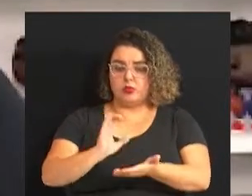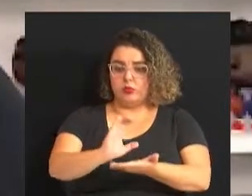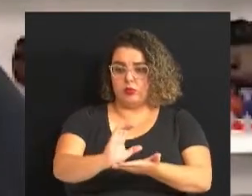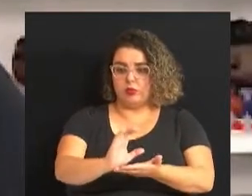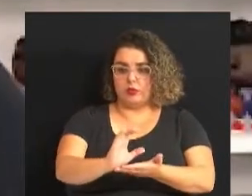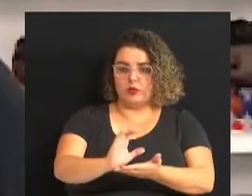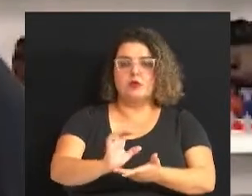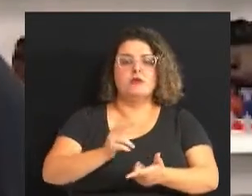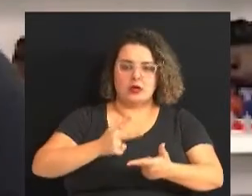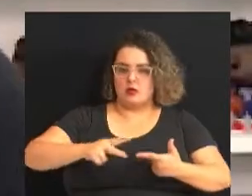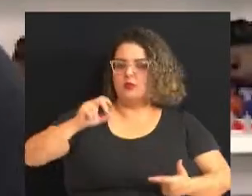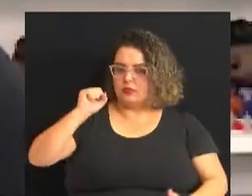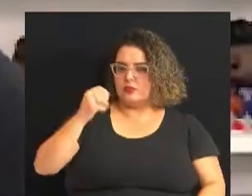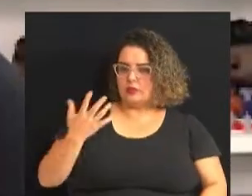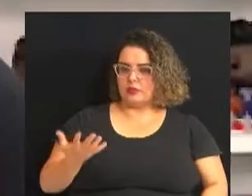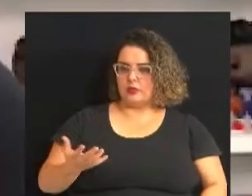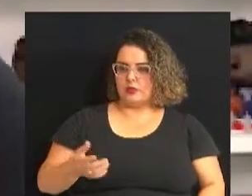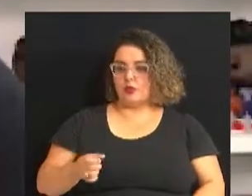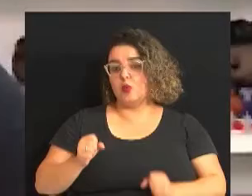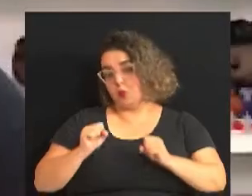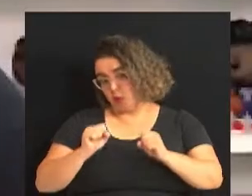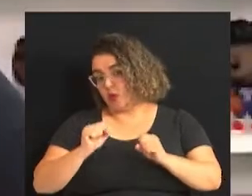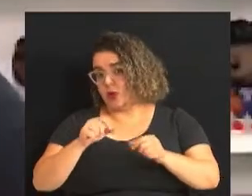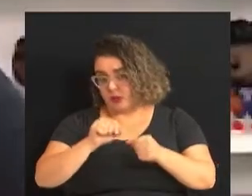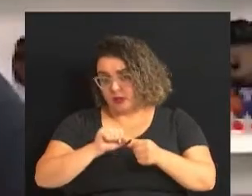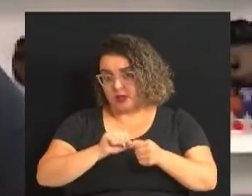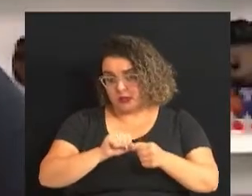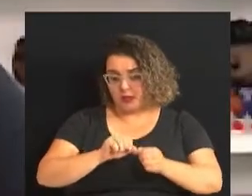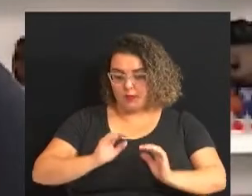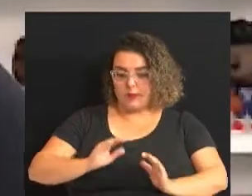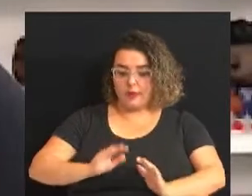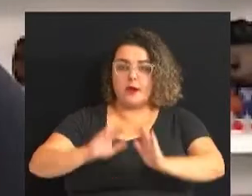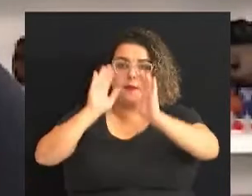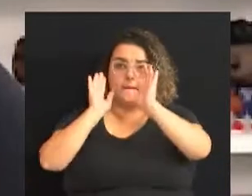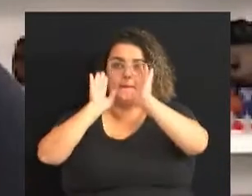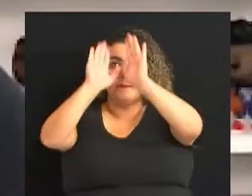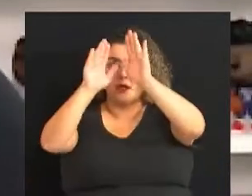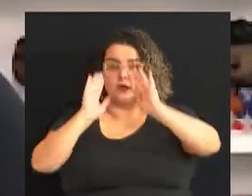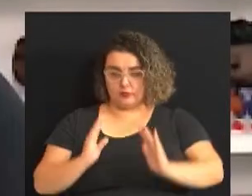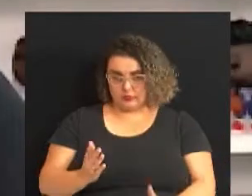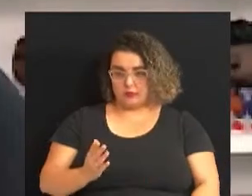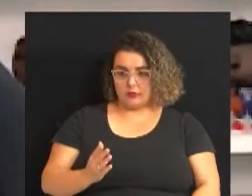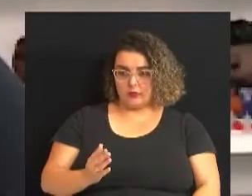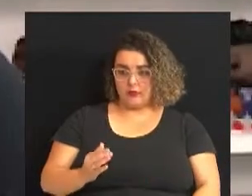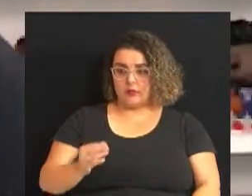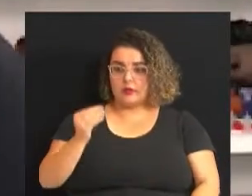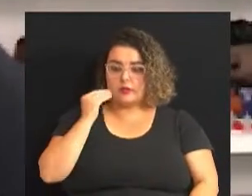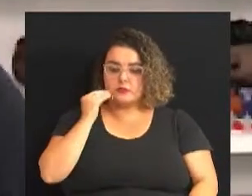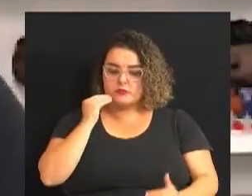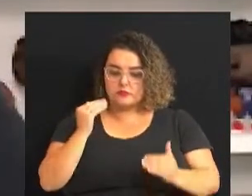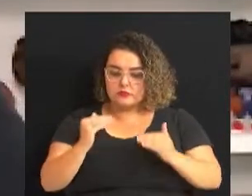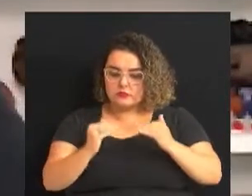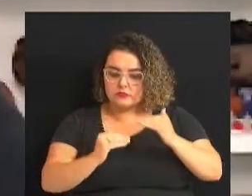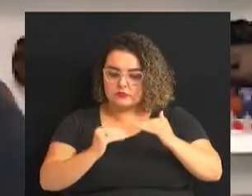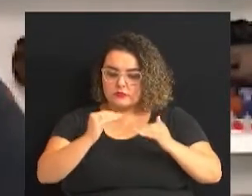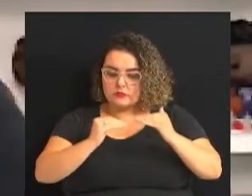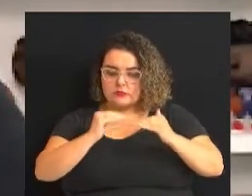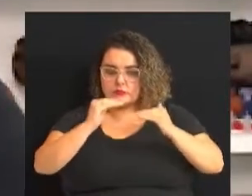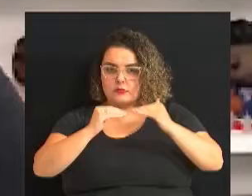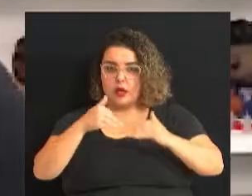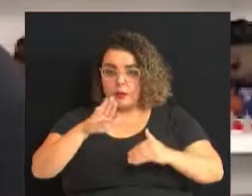campeão. Eu acho que o que poderia fazer no basquete para tentar nivelar ou para tentar ter mais campeões, ou um